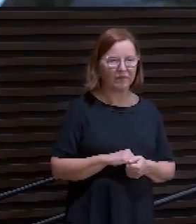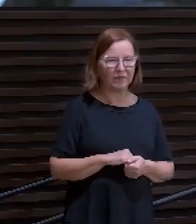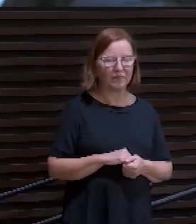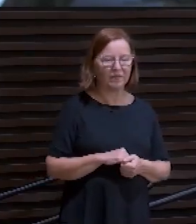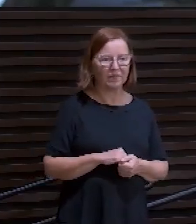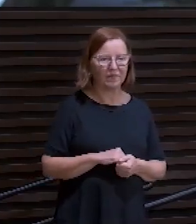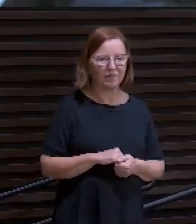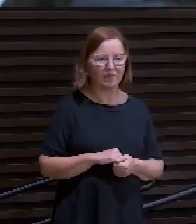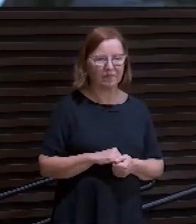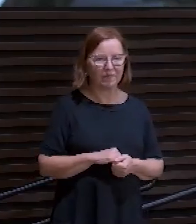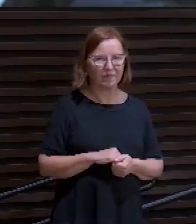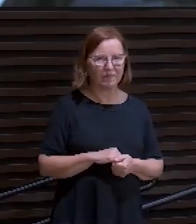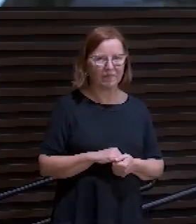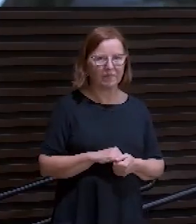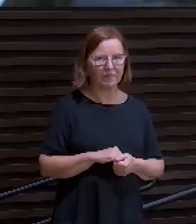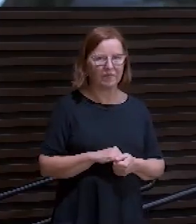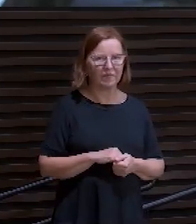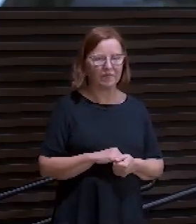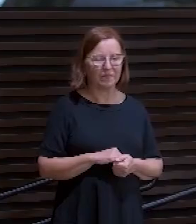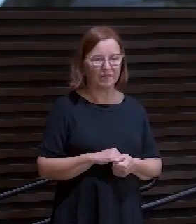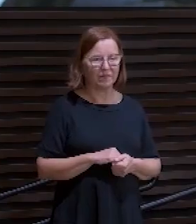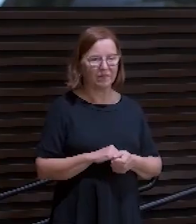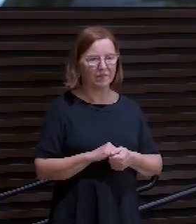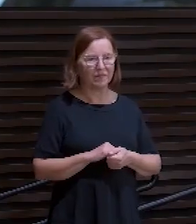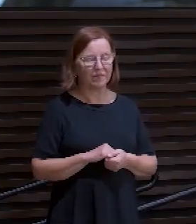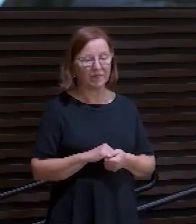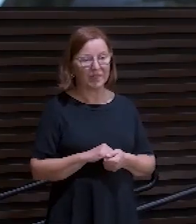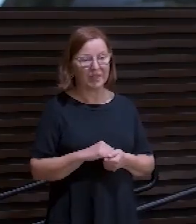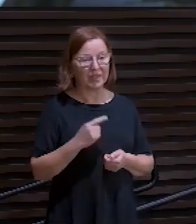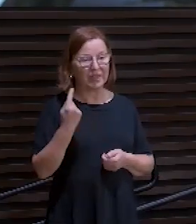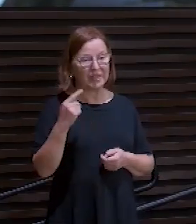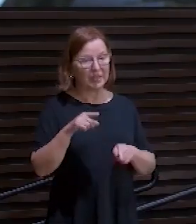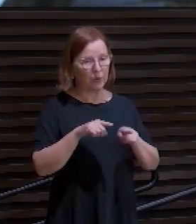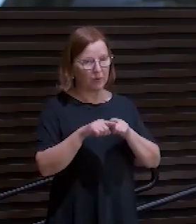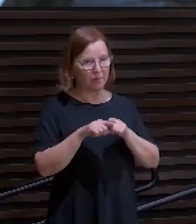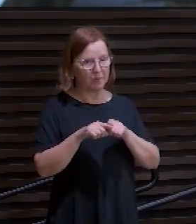Benjamim? Se reconcilia com ele.